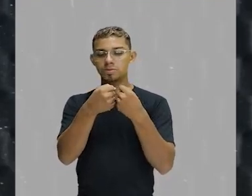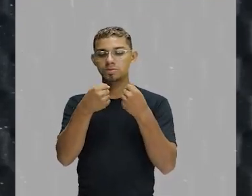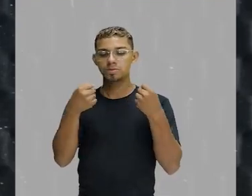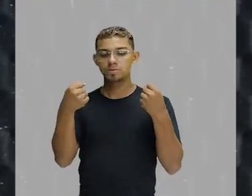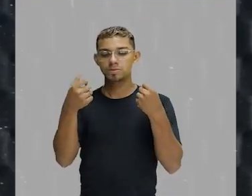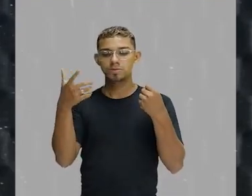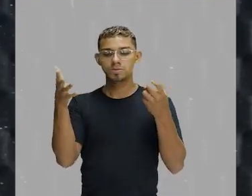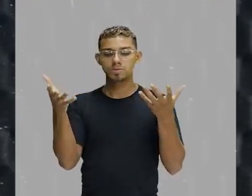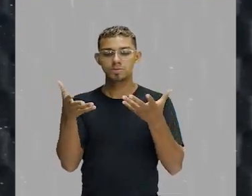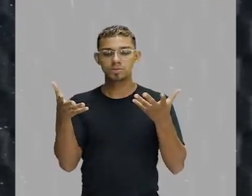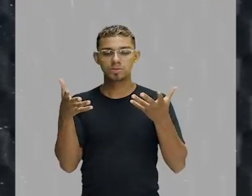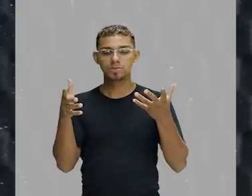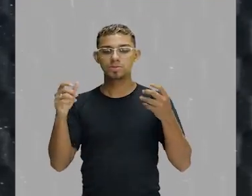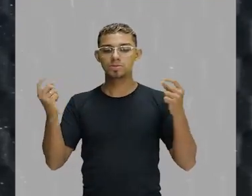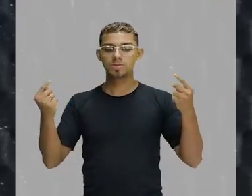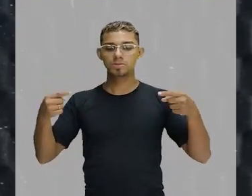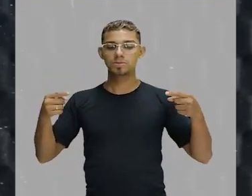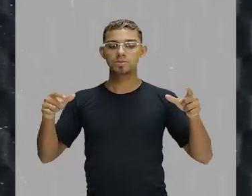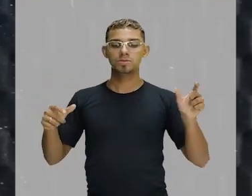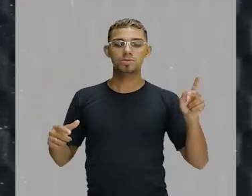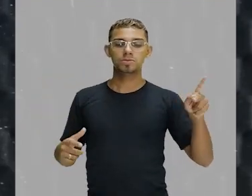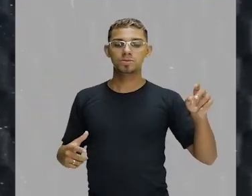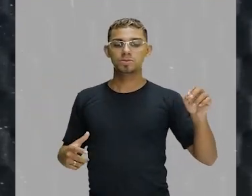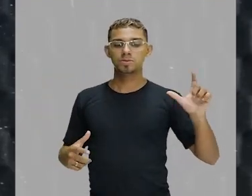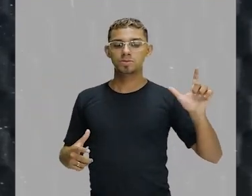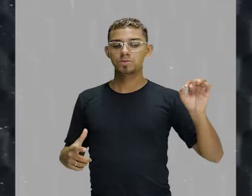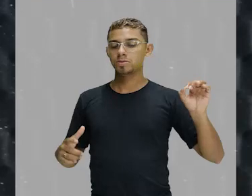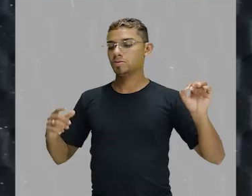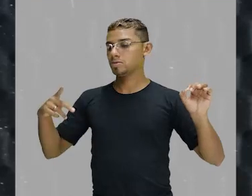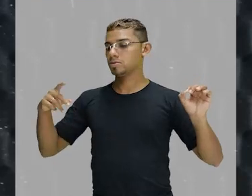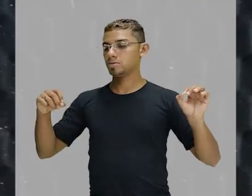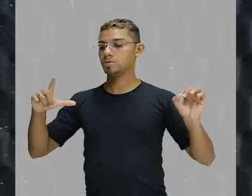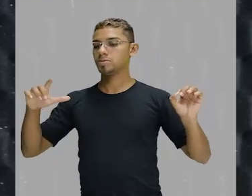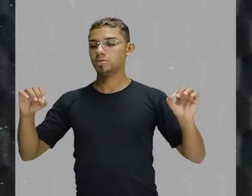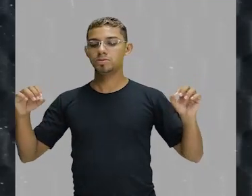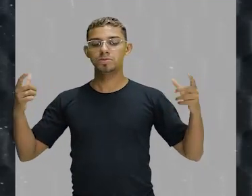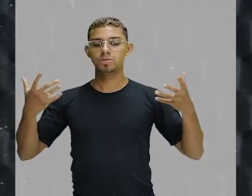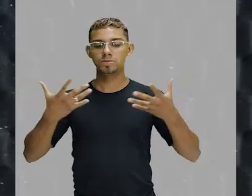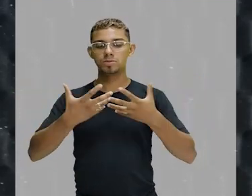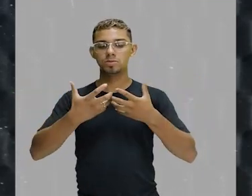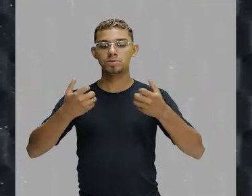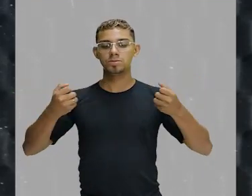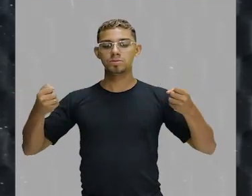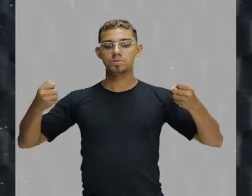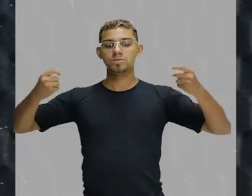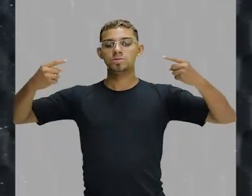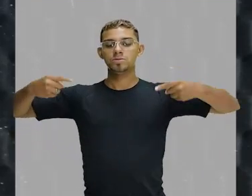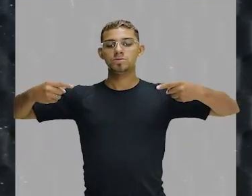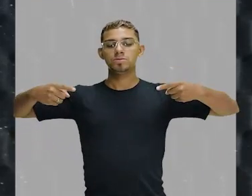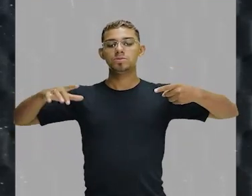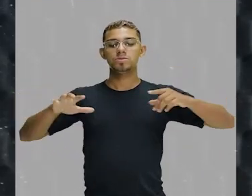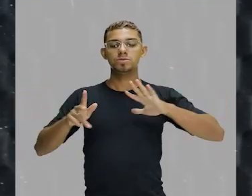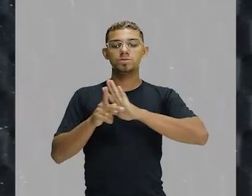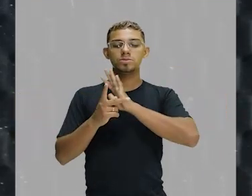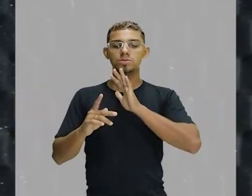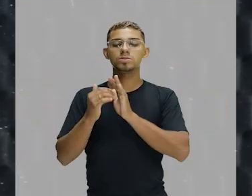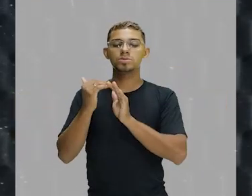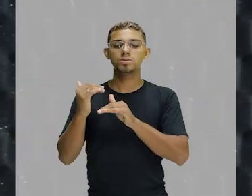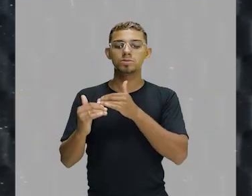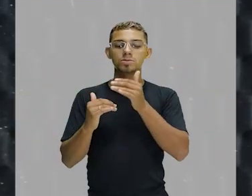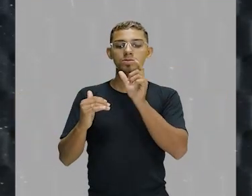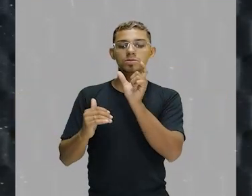puxados para os polos opostos da célula. Então, vai acontecer encurtamento das fibras do fuso e migração